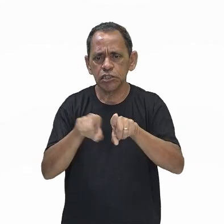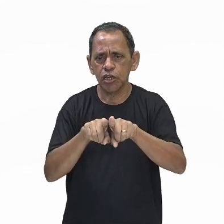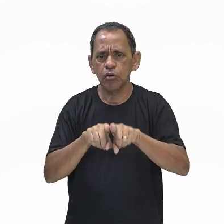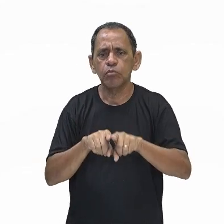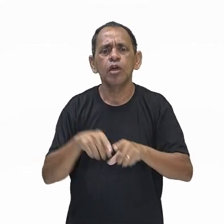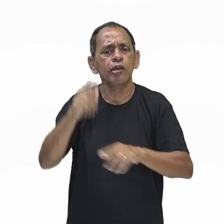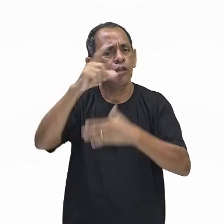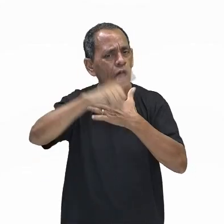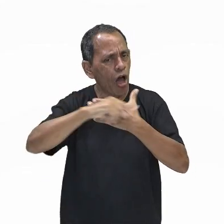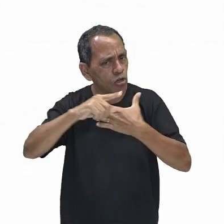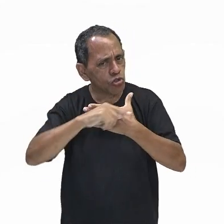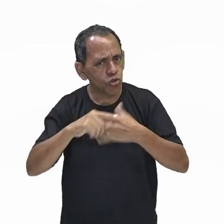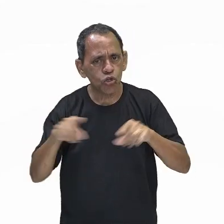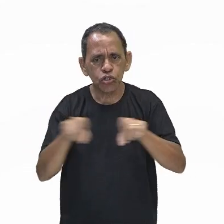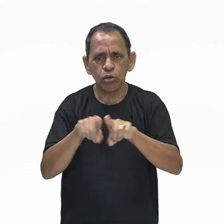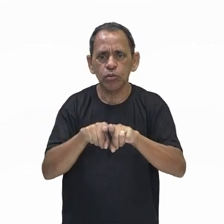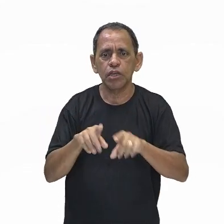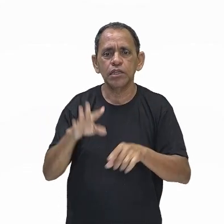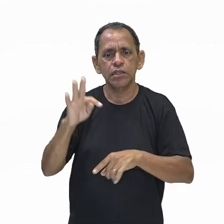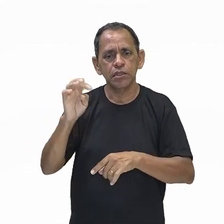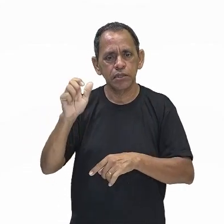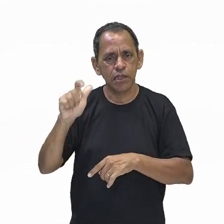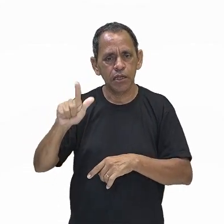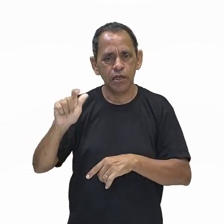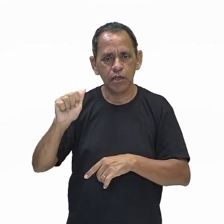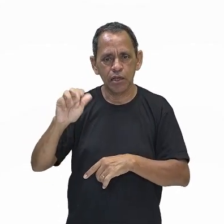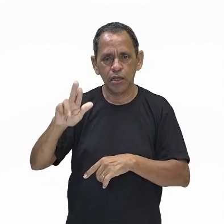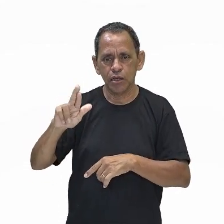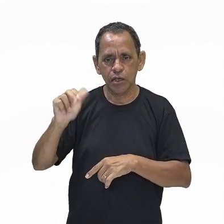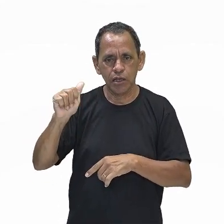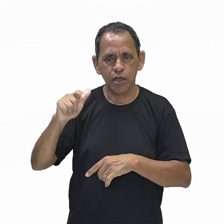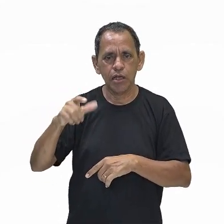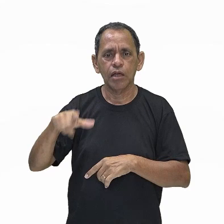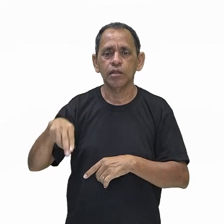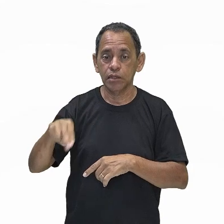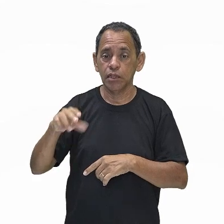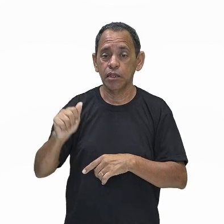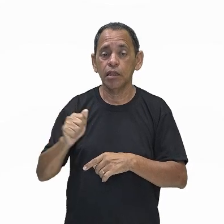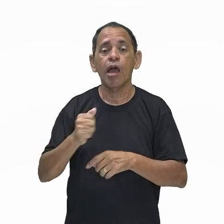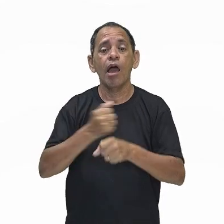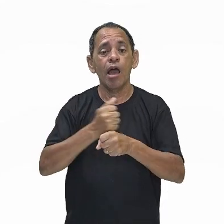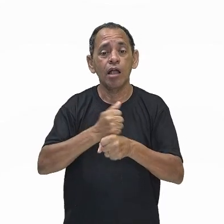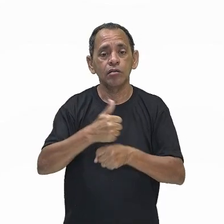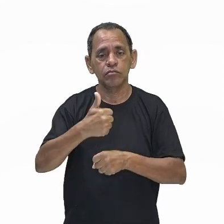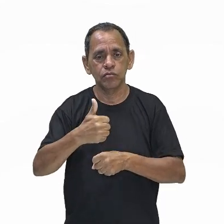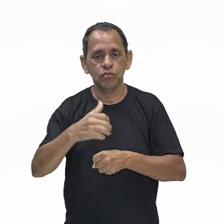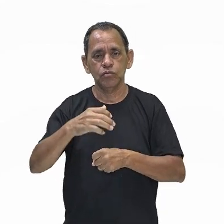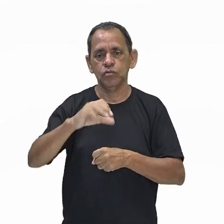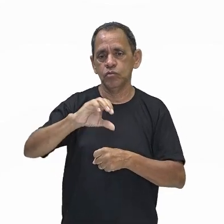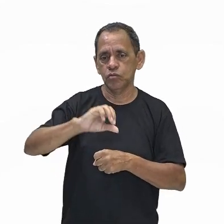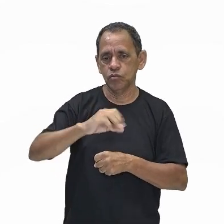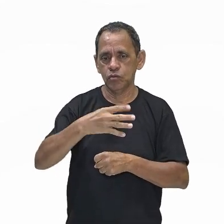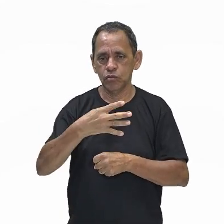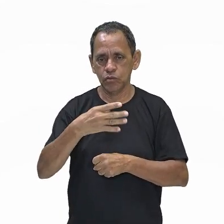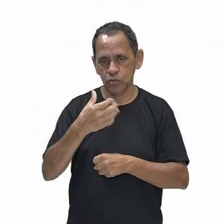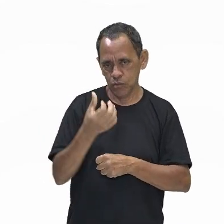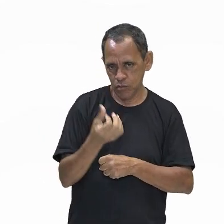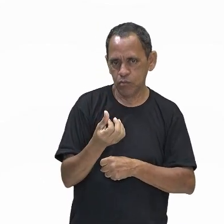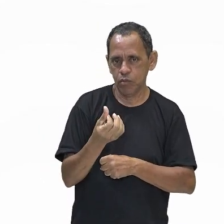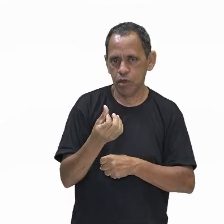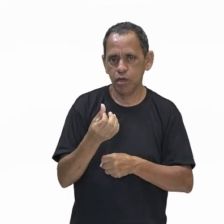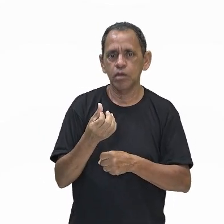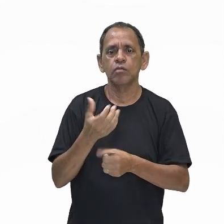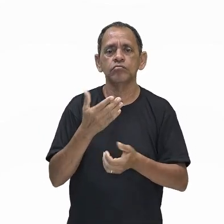é Sagarana, que foi publicado em 1946, e ele é o seu único romance, foi o único romance que ele